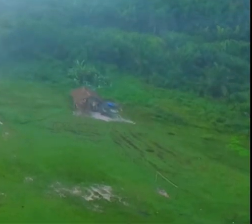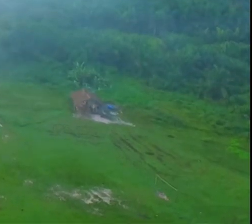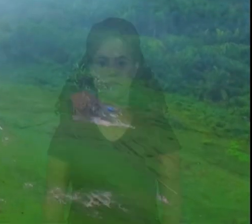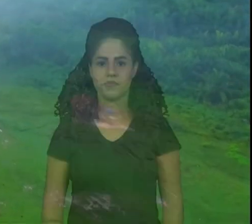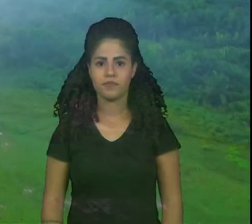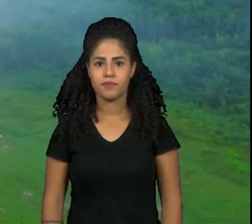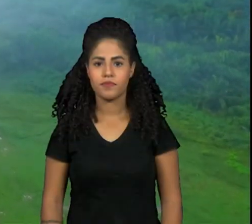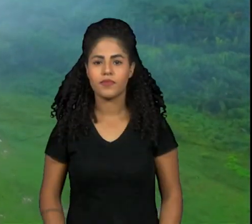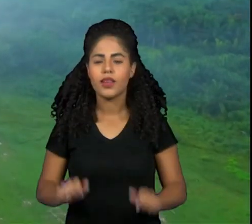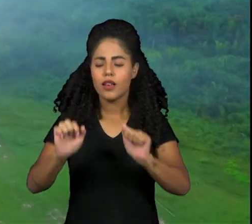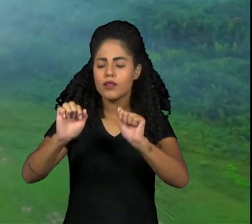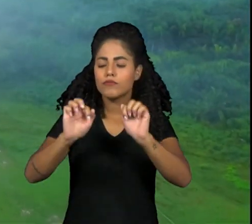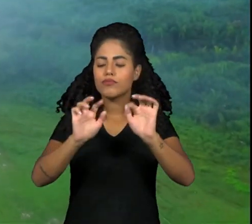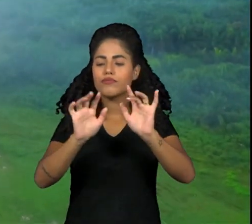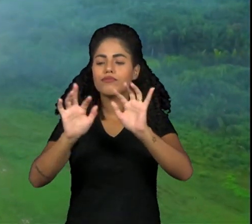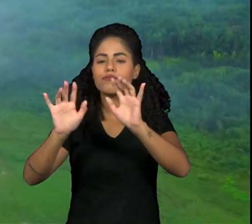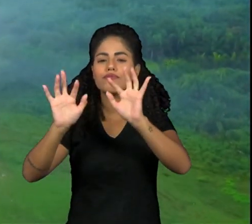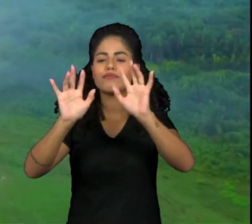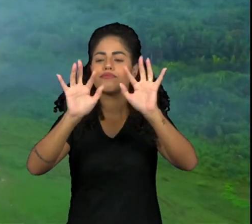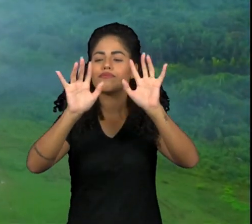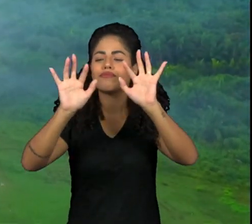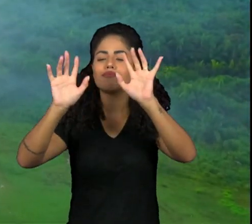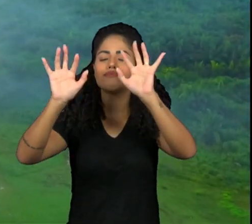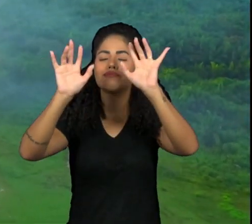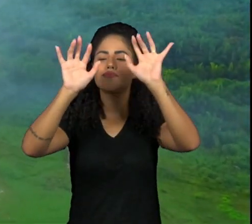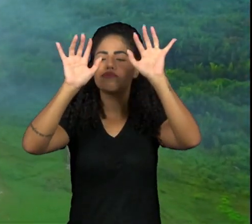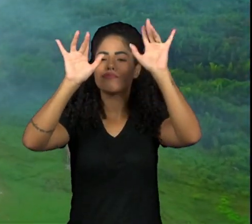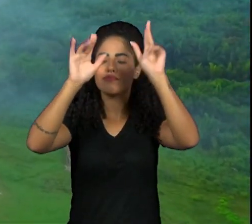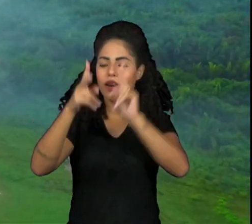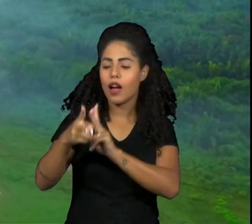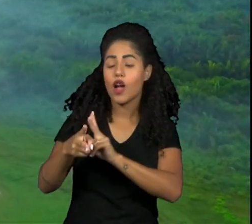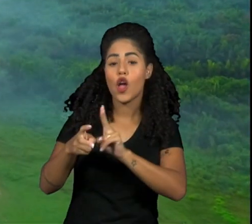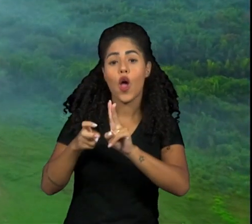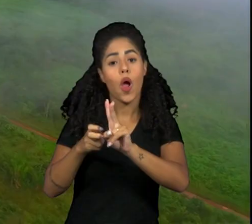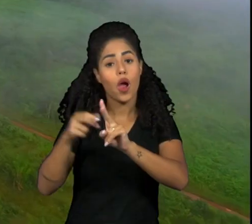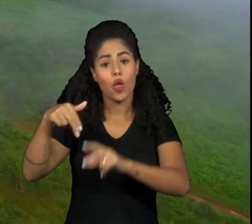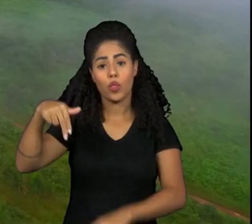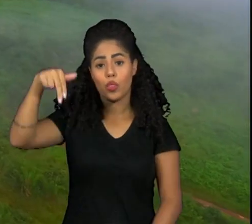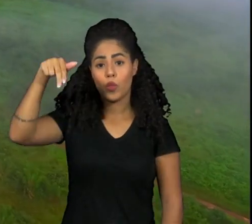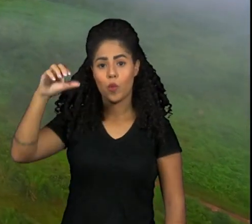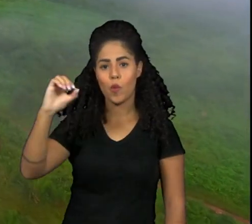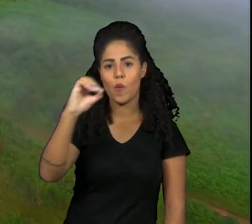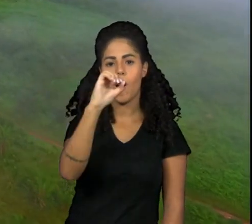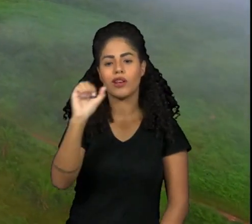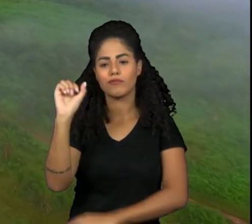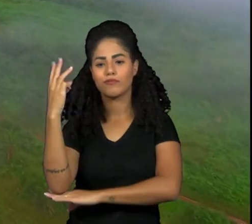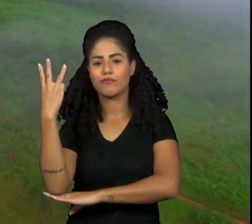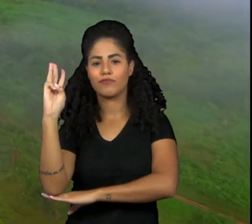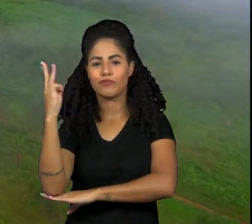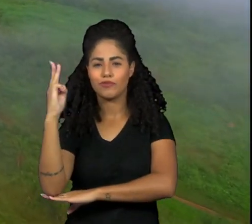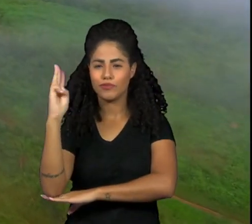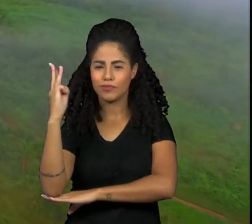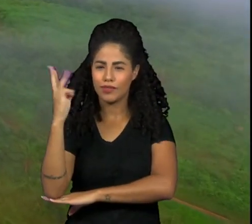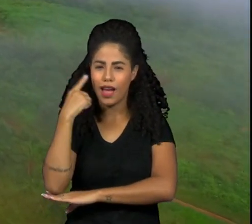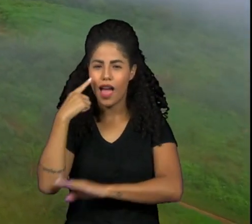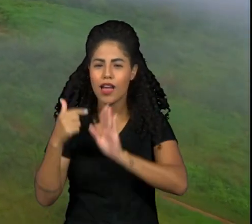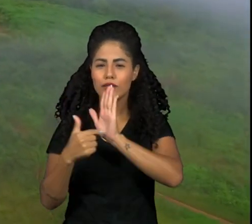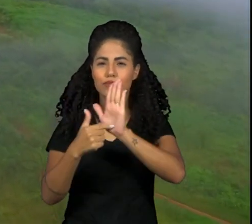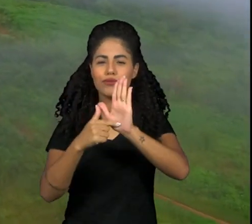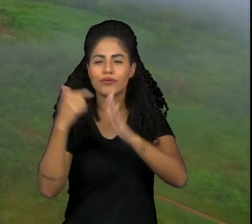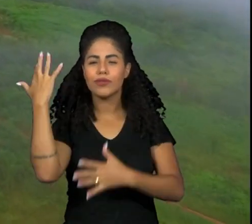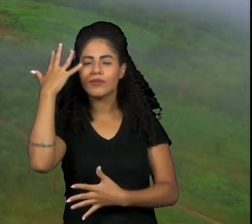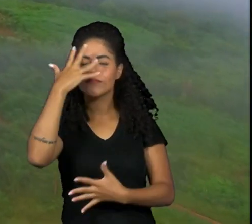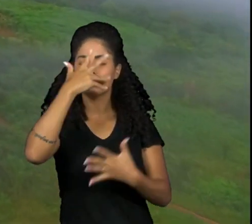A névoa encobre a terra indígena Alto Turiaçu, no noroeste do Maranhão. Só o Angelim, em toda a sua